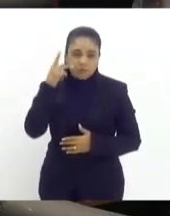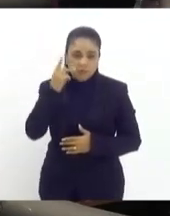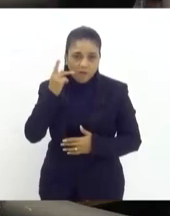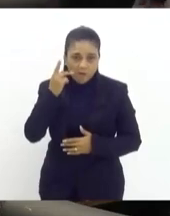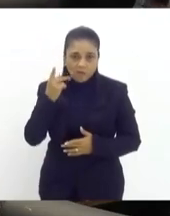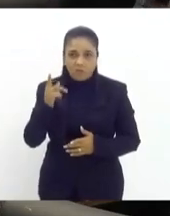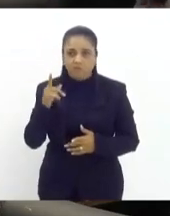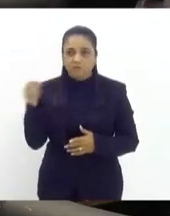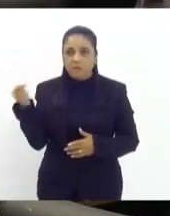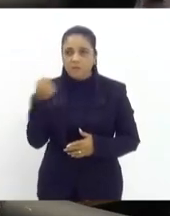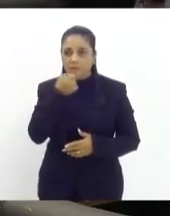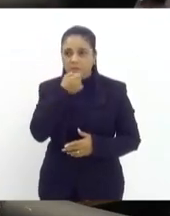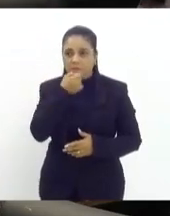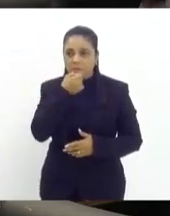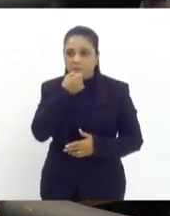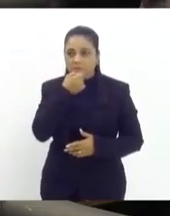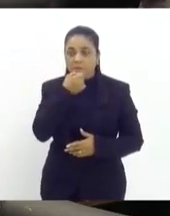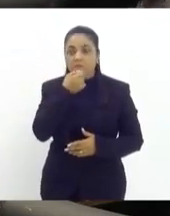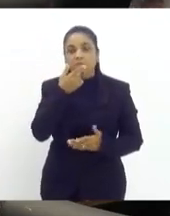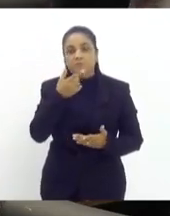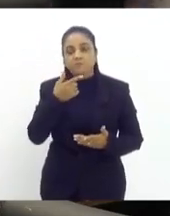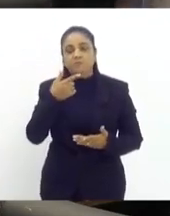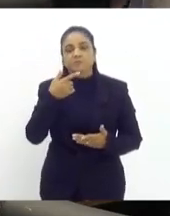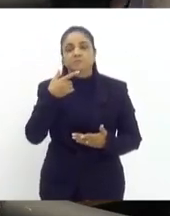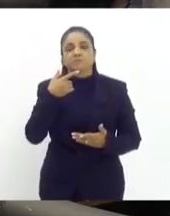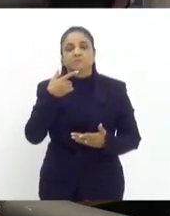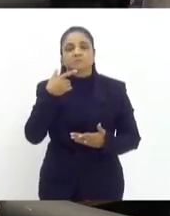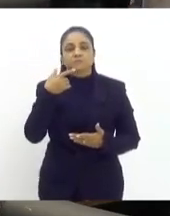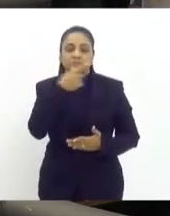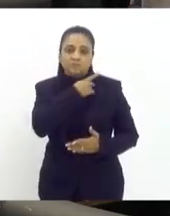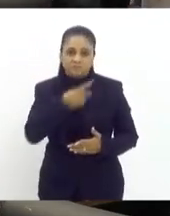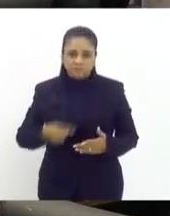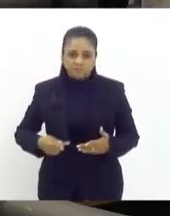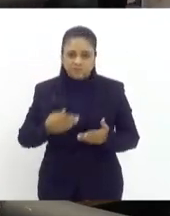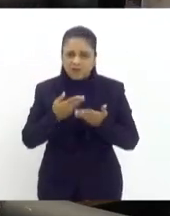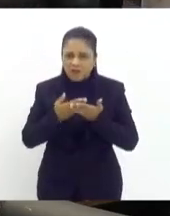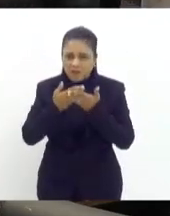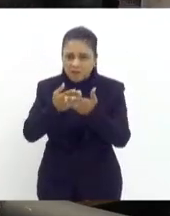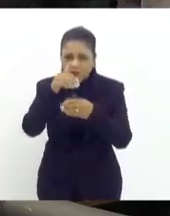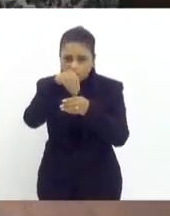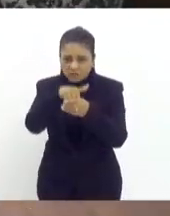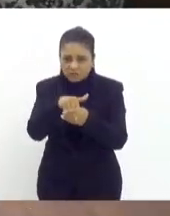por favor senhor presidente posso caminhar votação